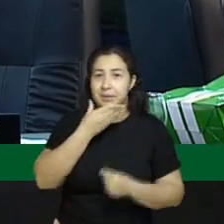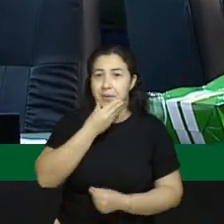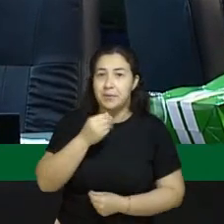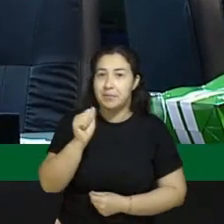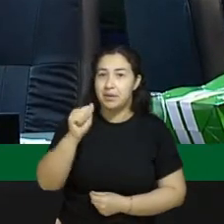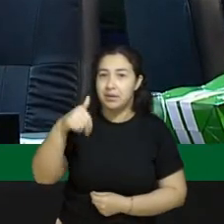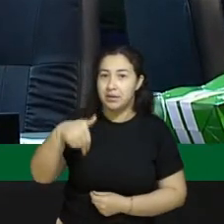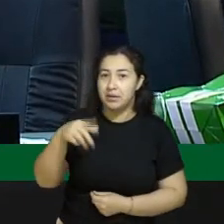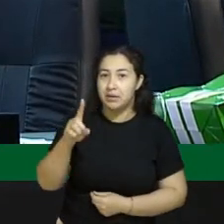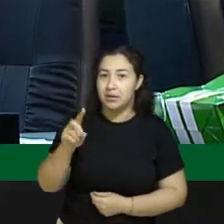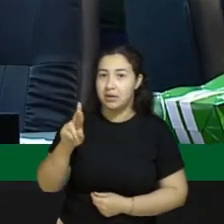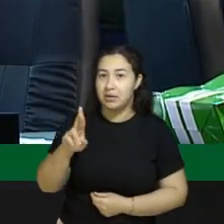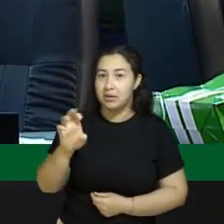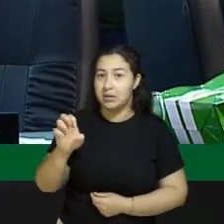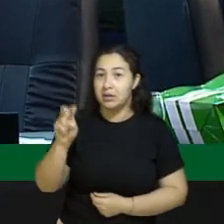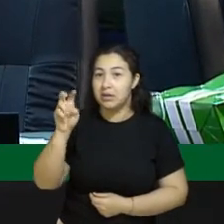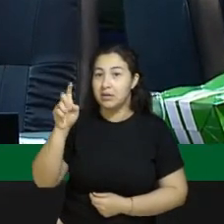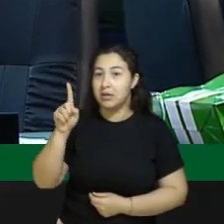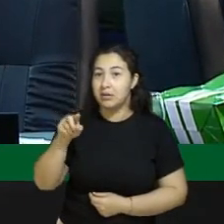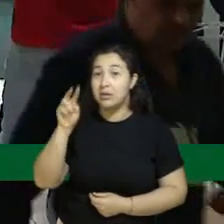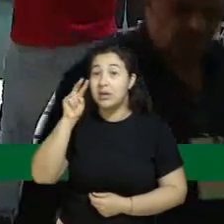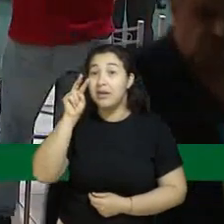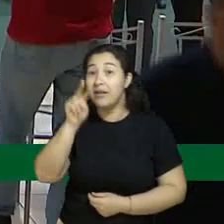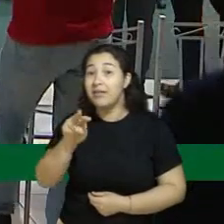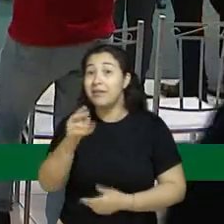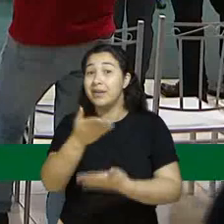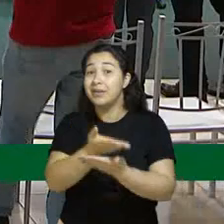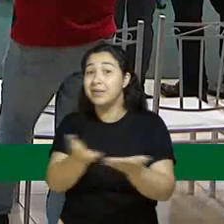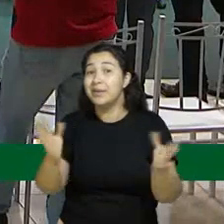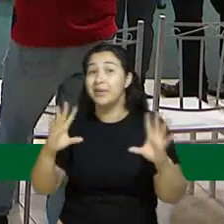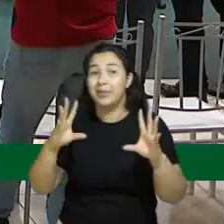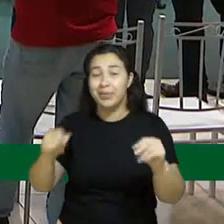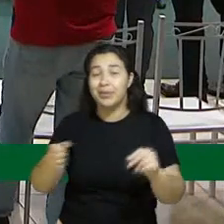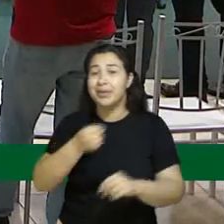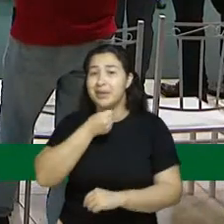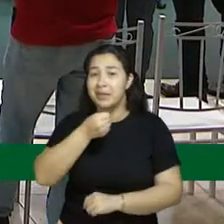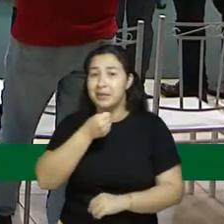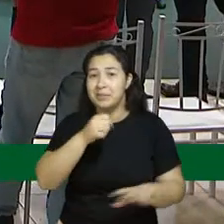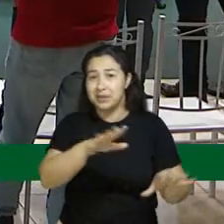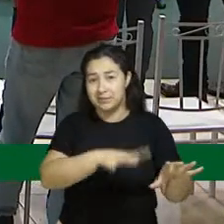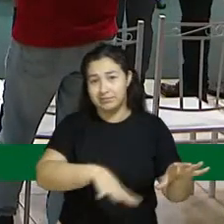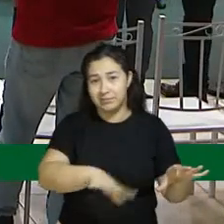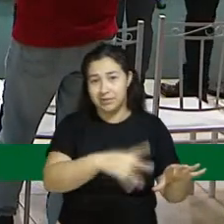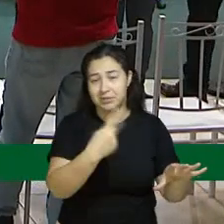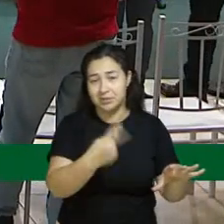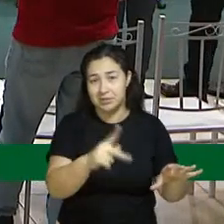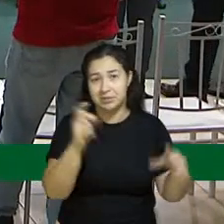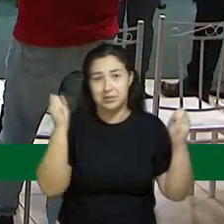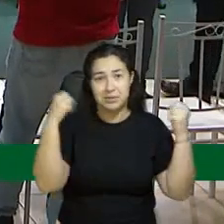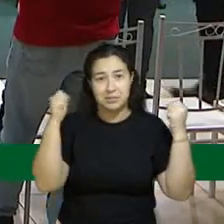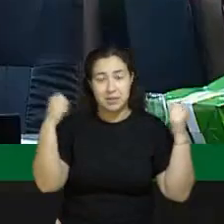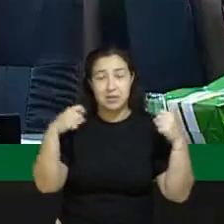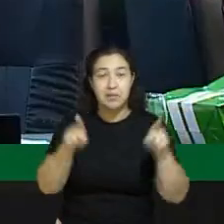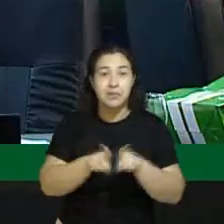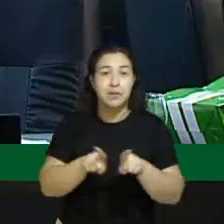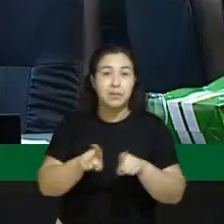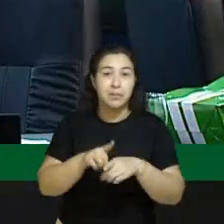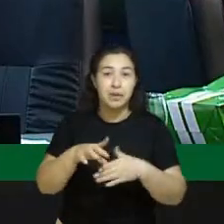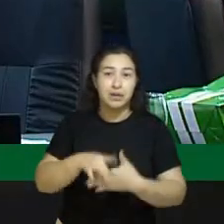que eu estou vendo, André, em teu nome, toda a imprensa regional. E quero agradecer também em nome de todas as